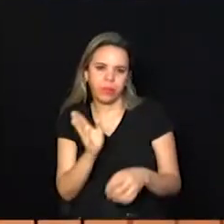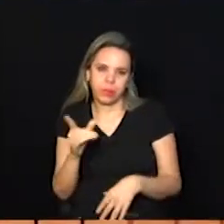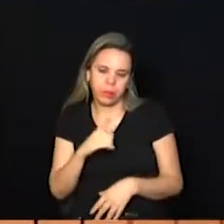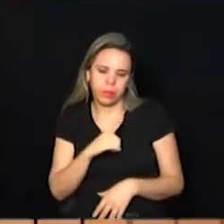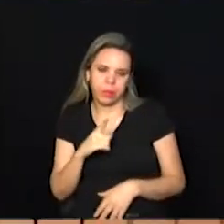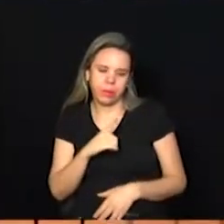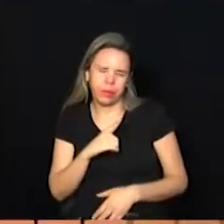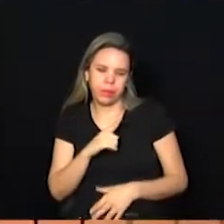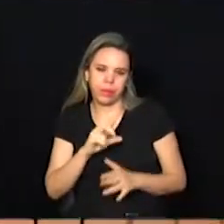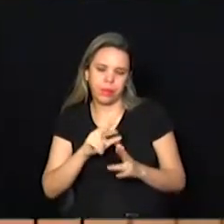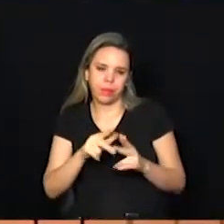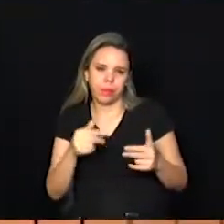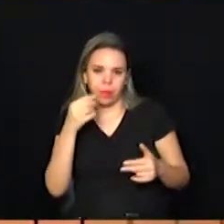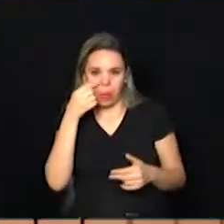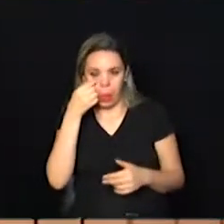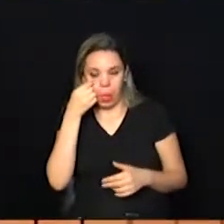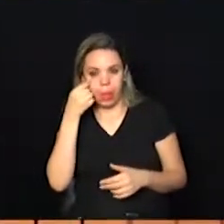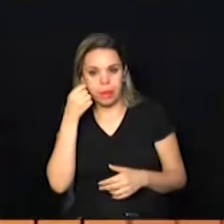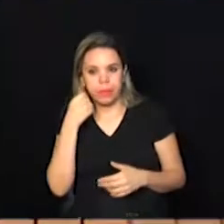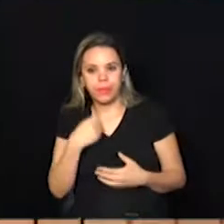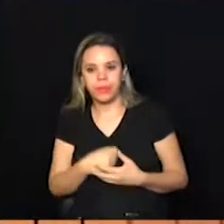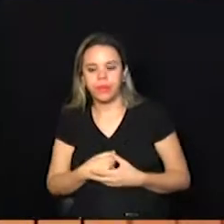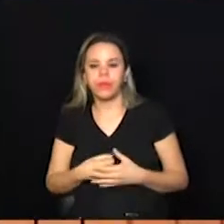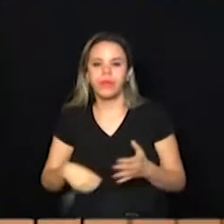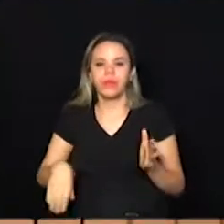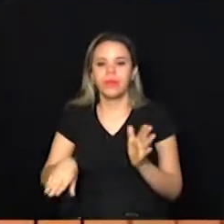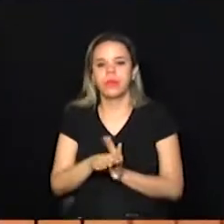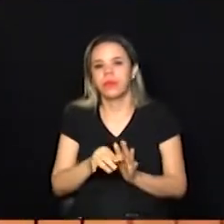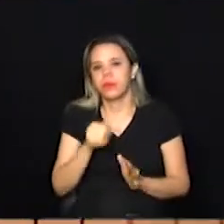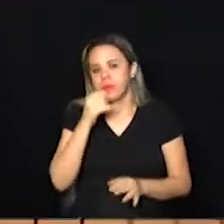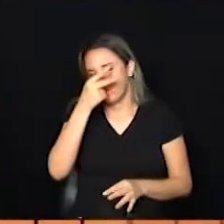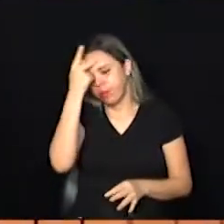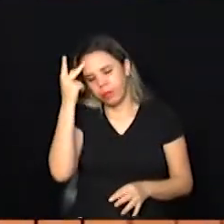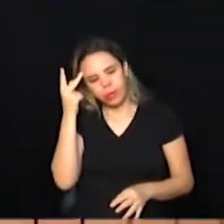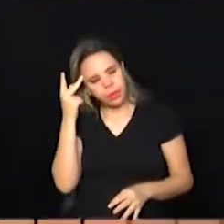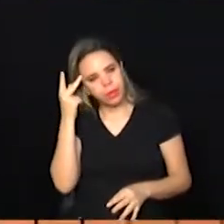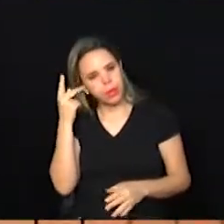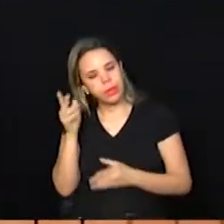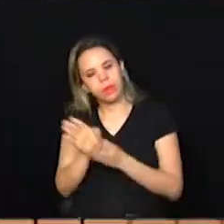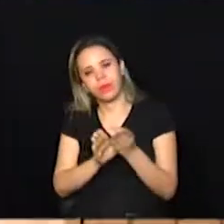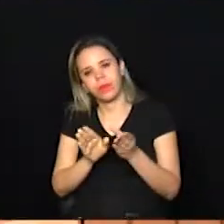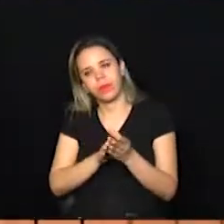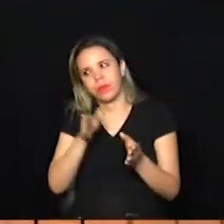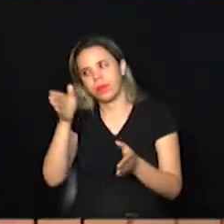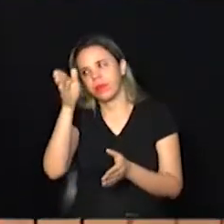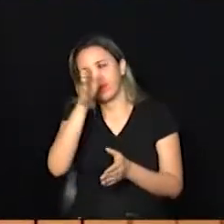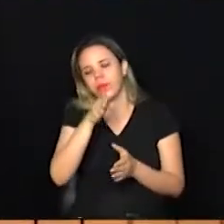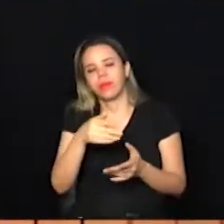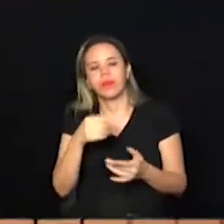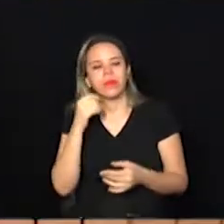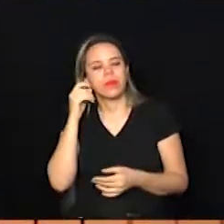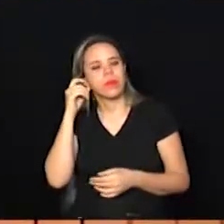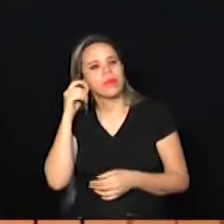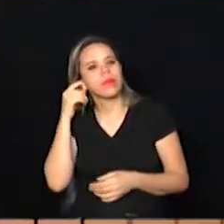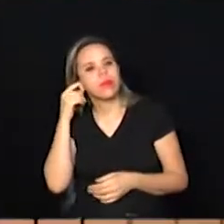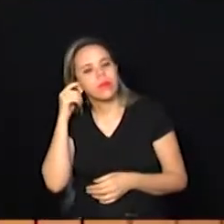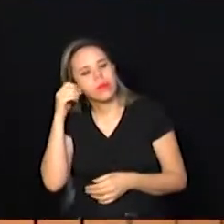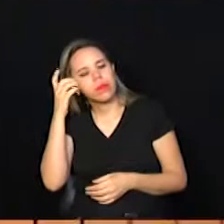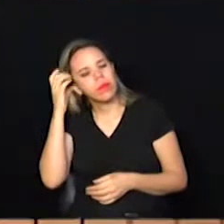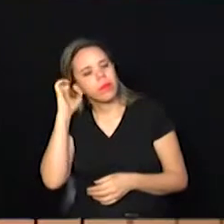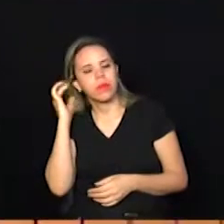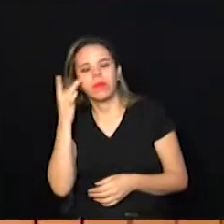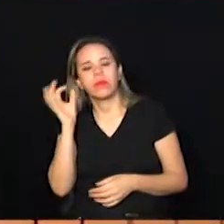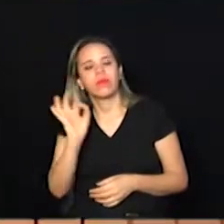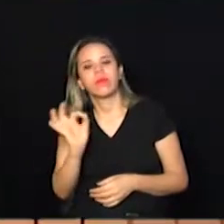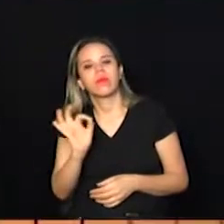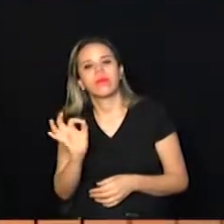atende diversas vindos, né? Pessoas orientadas de vários caminhos, mas eu não entendi muito bem como é que